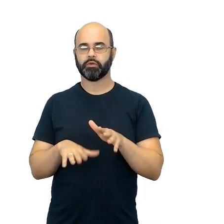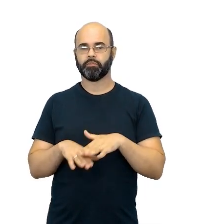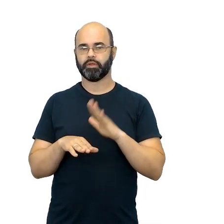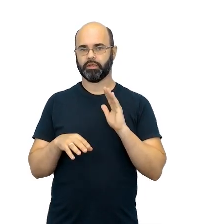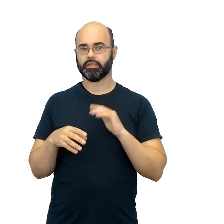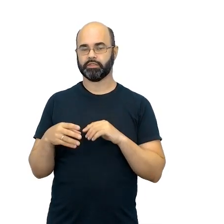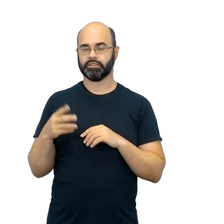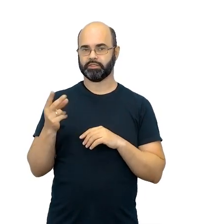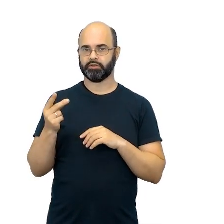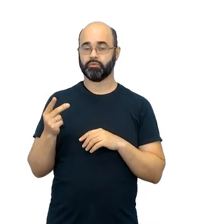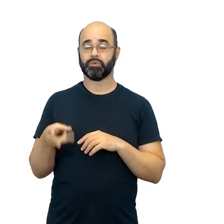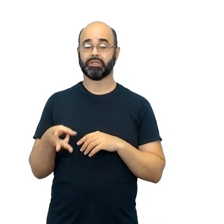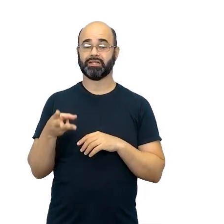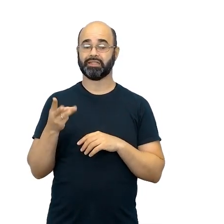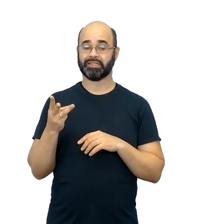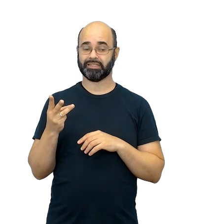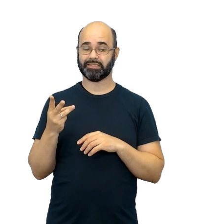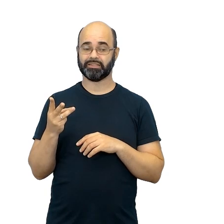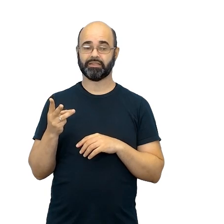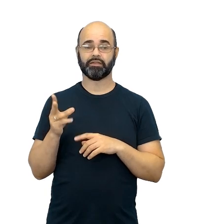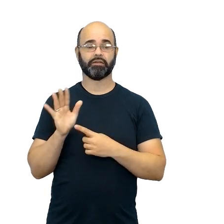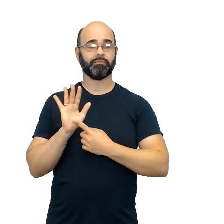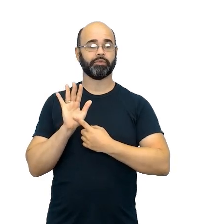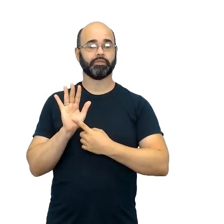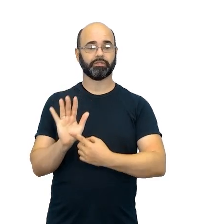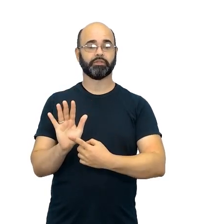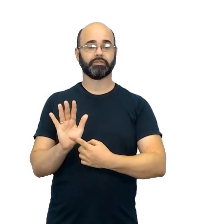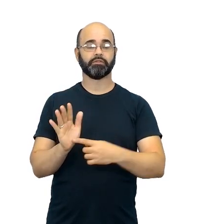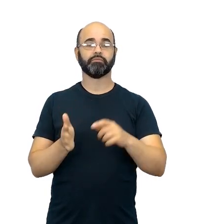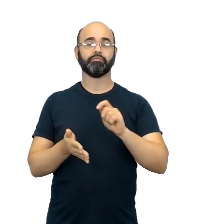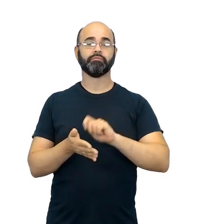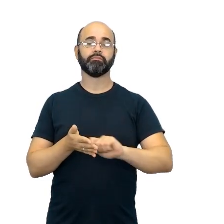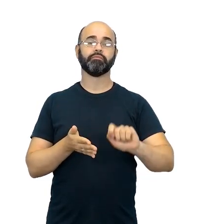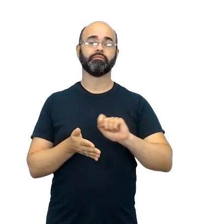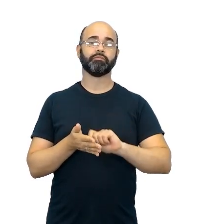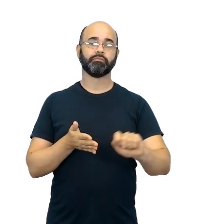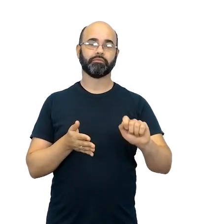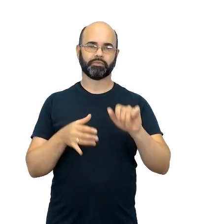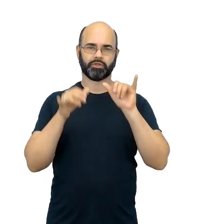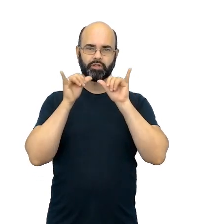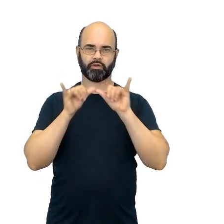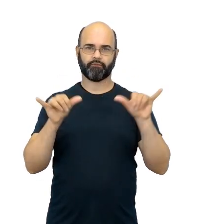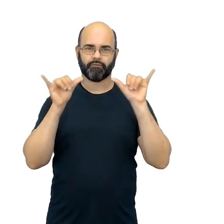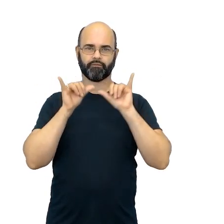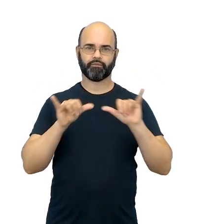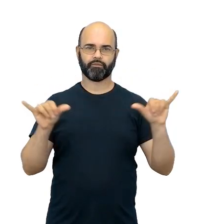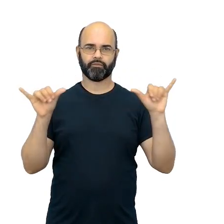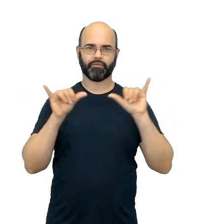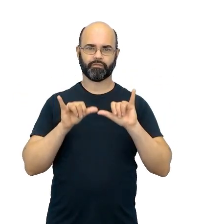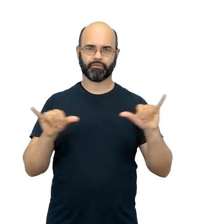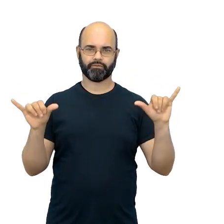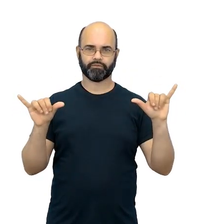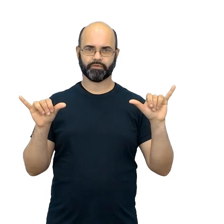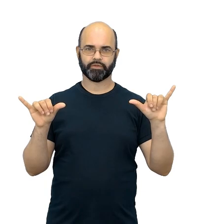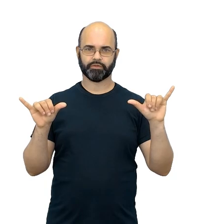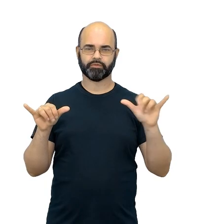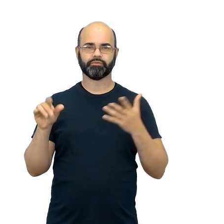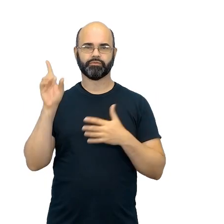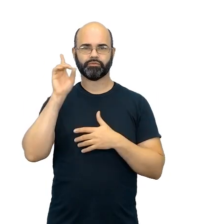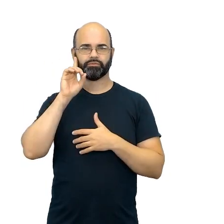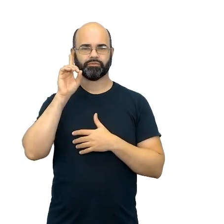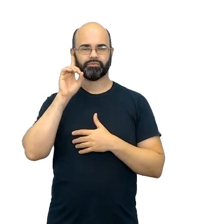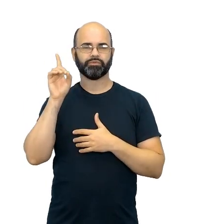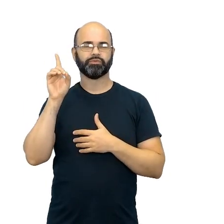é uma apresentação do tema e a forma de escrever apresenta uma forma de divulgar conceitos aplicados a questões do cotidiano. Então, são